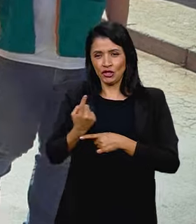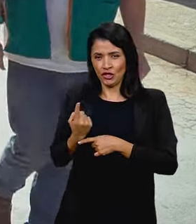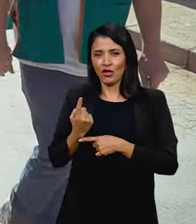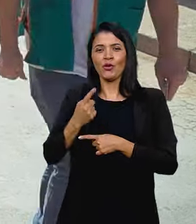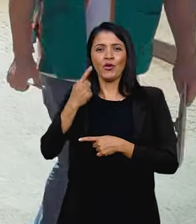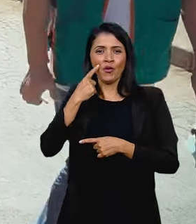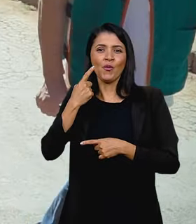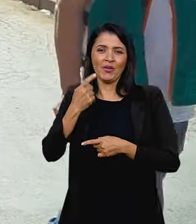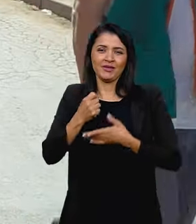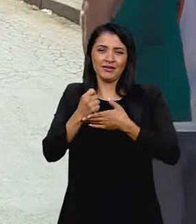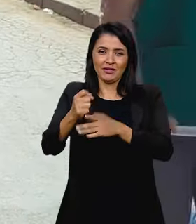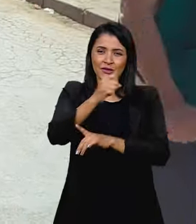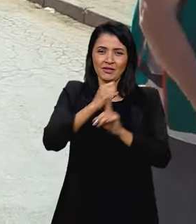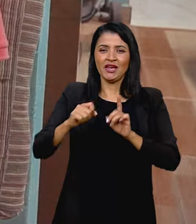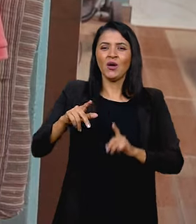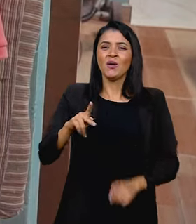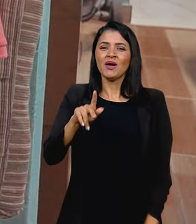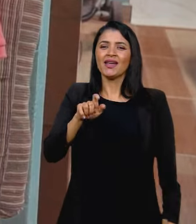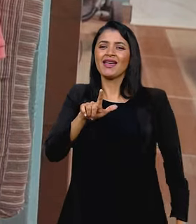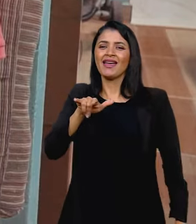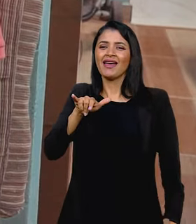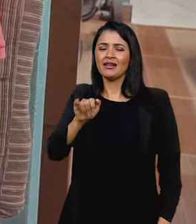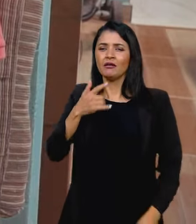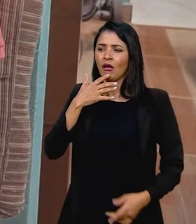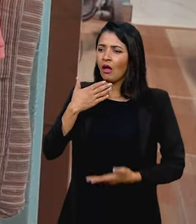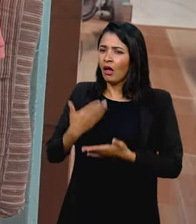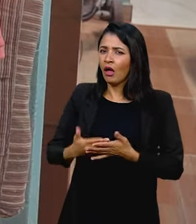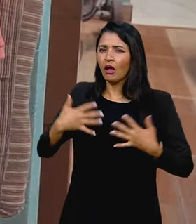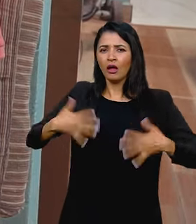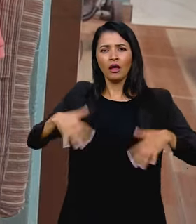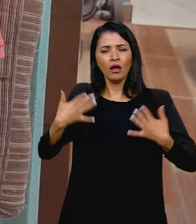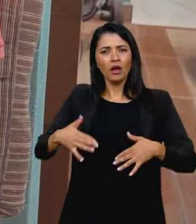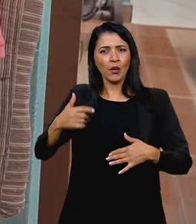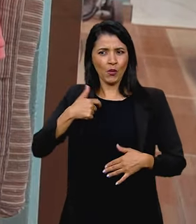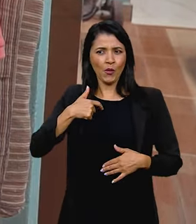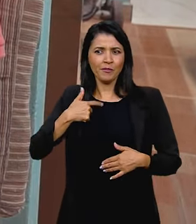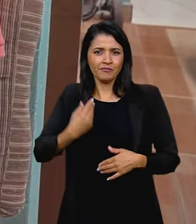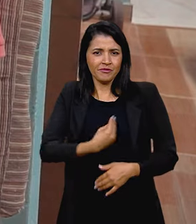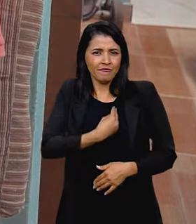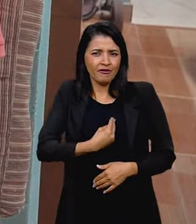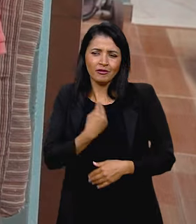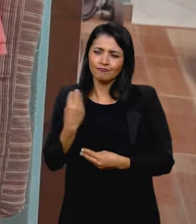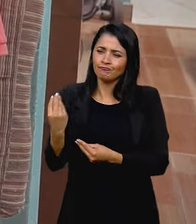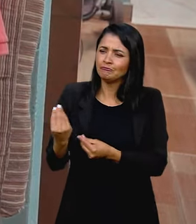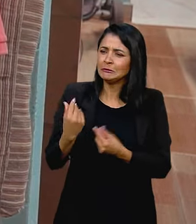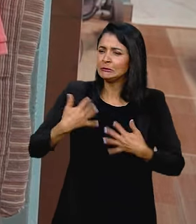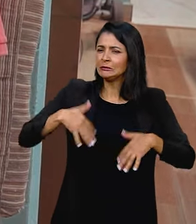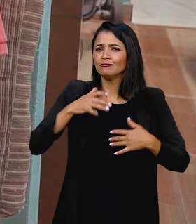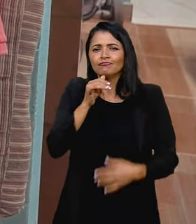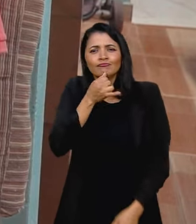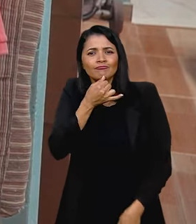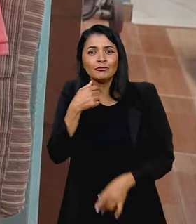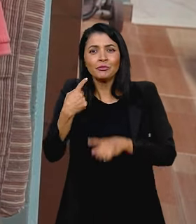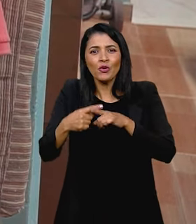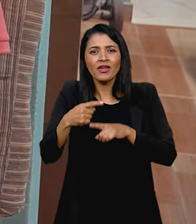chegar Ky em casa assistente social k e a Ky ficou muito assim Surpreendida assistente social fic muito Surpreendida com a minha situação muito comovida sabe ficou triste porque